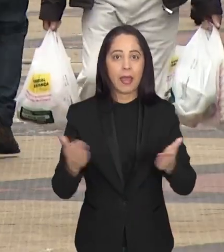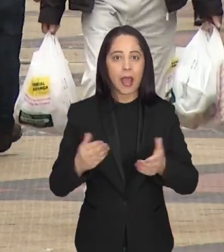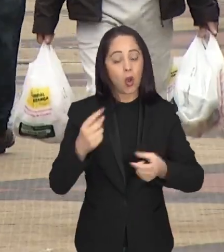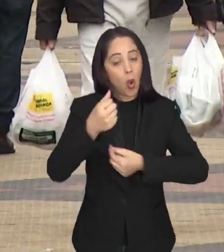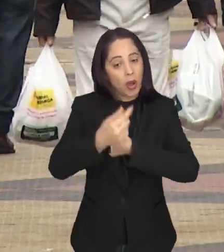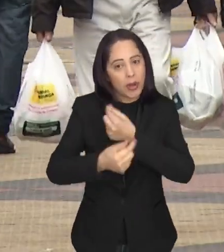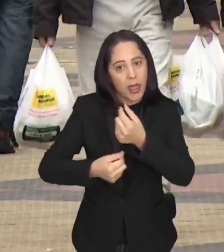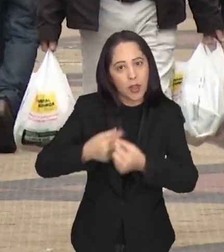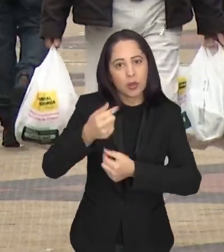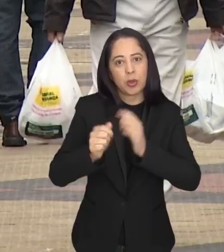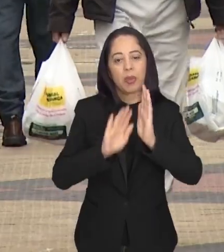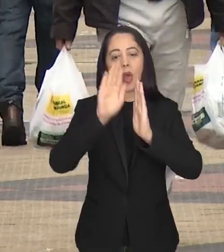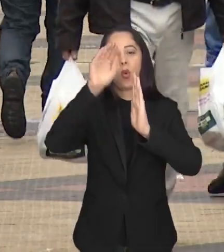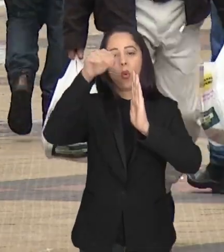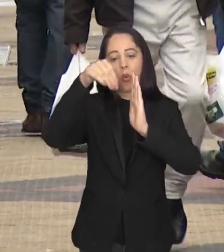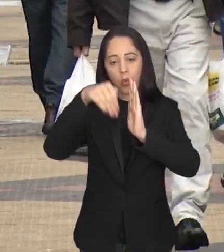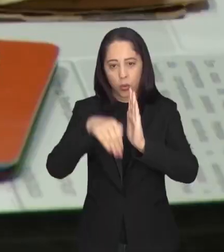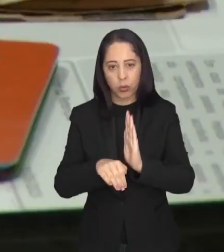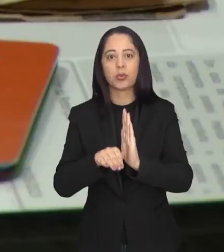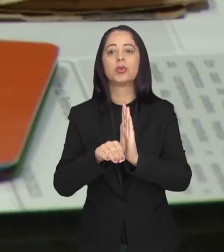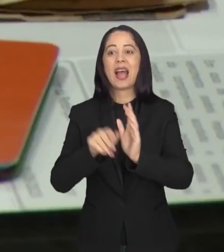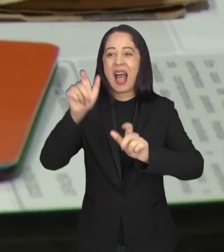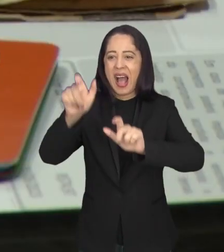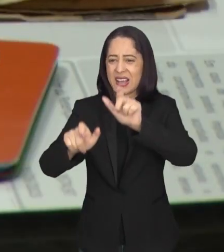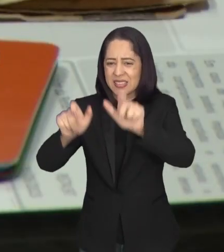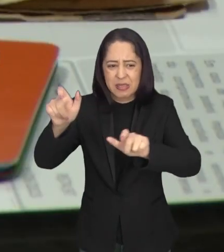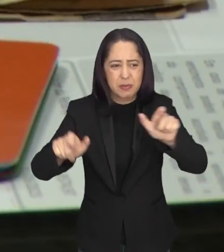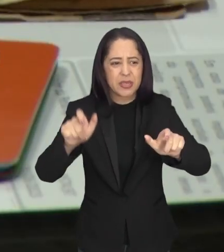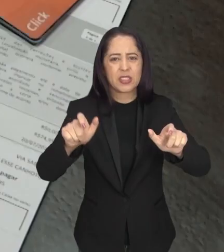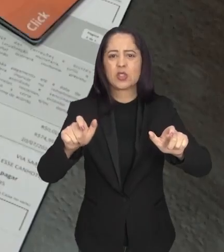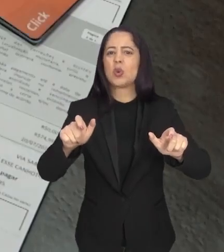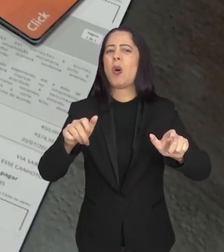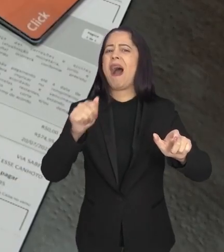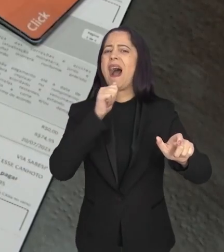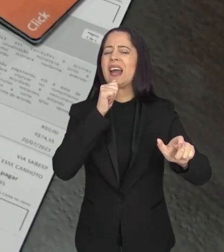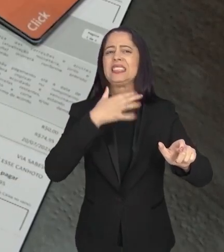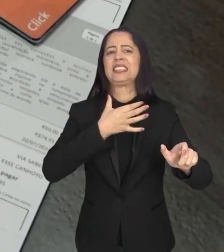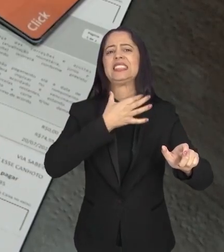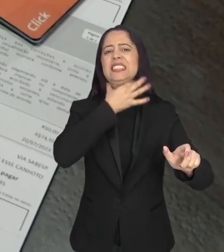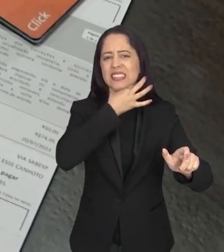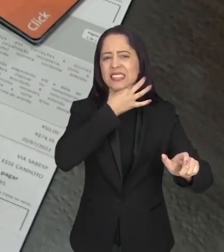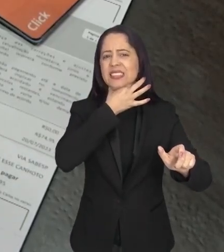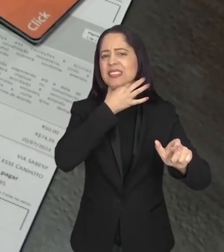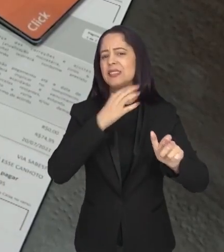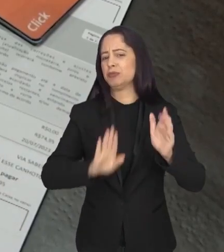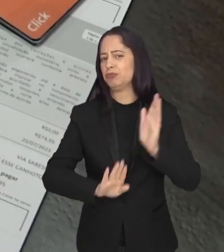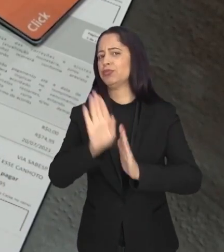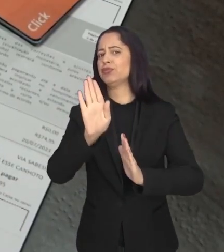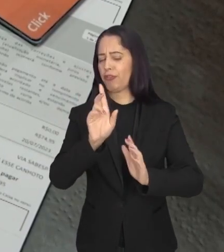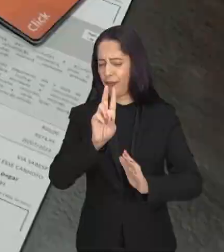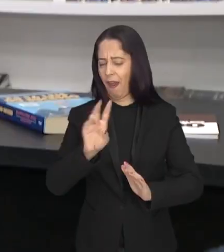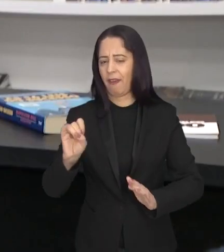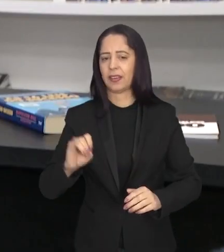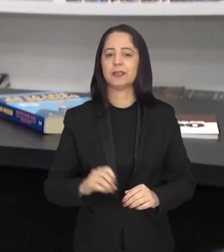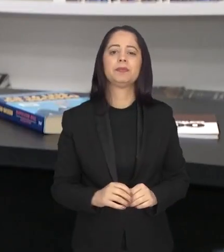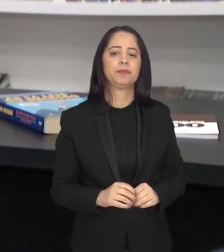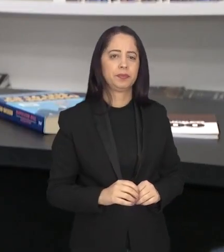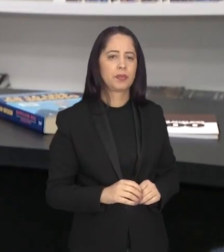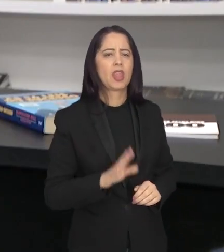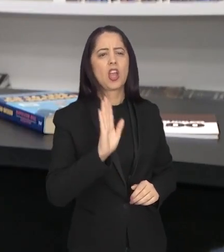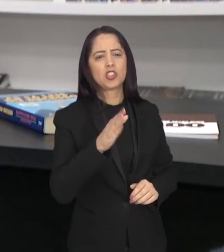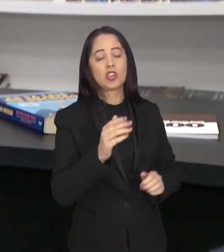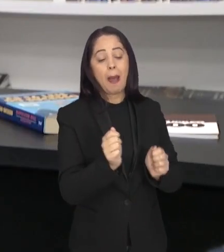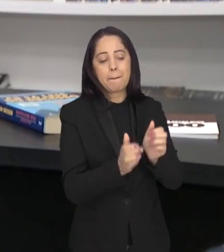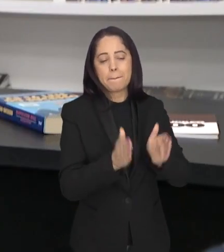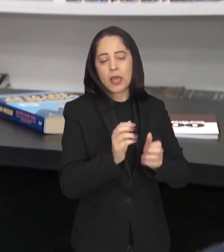com o aquecimento da economia perdendo força, o número de pessoas enroladas com as contas tende a subir. Nós tivemos